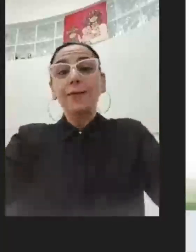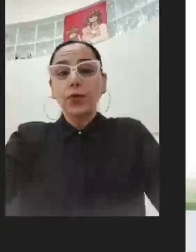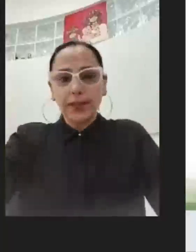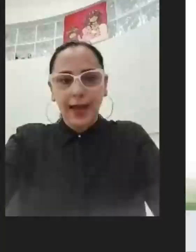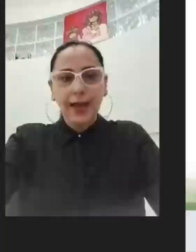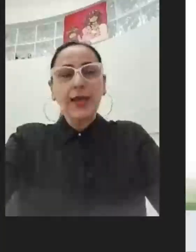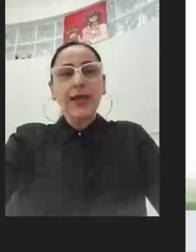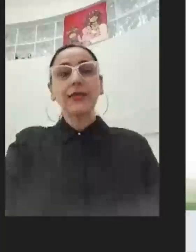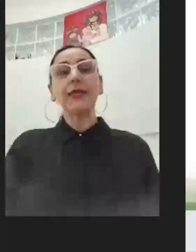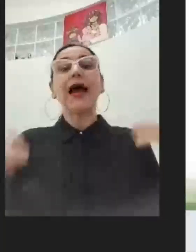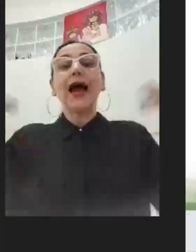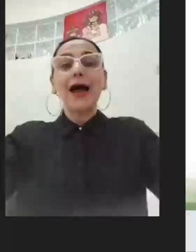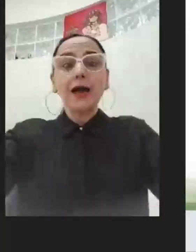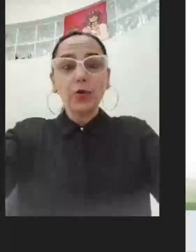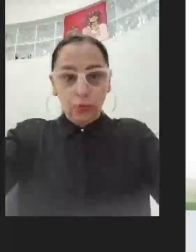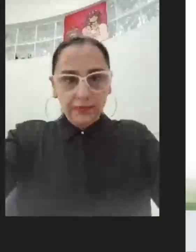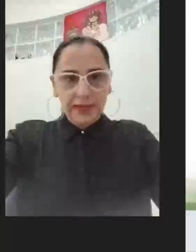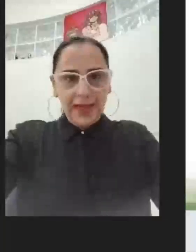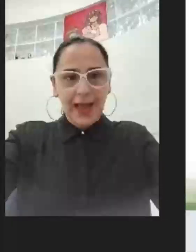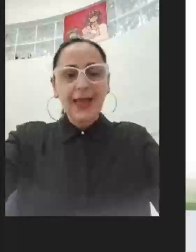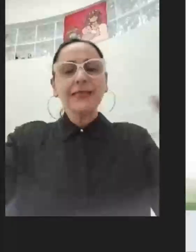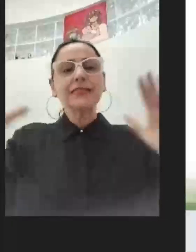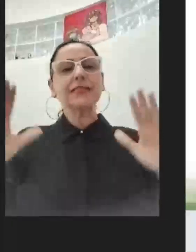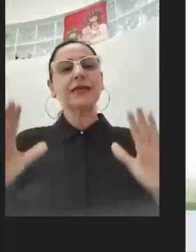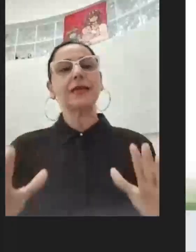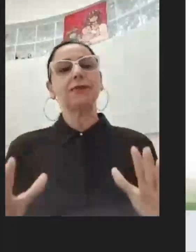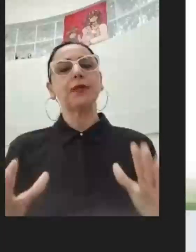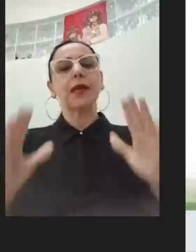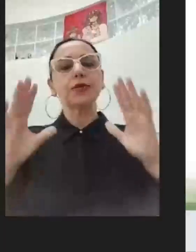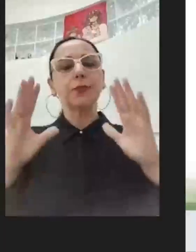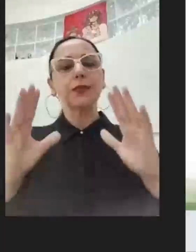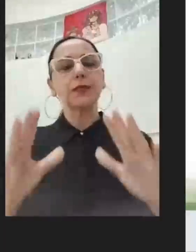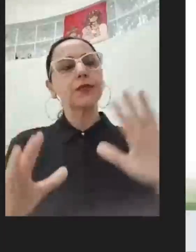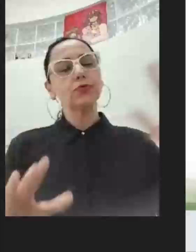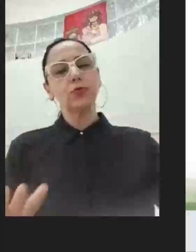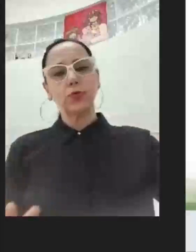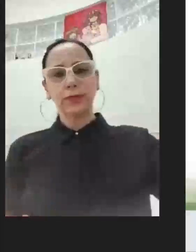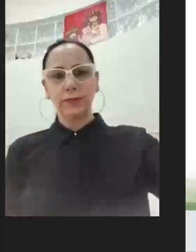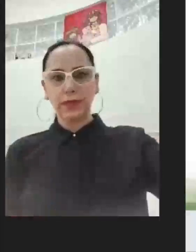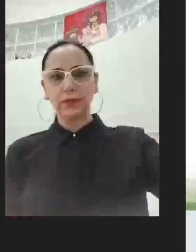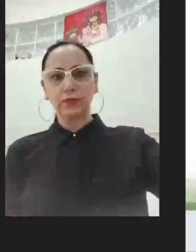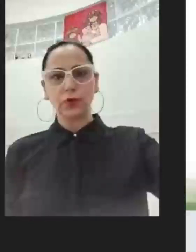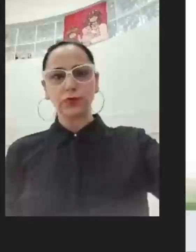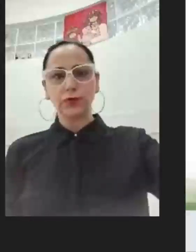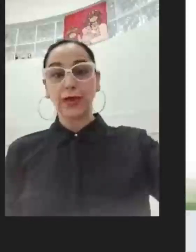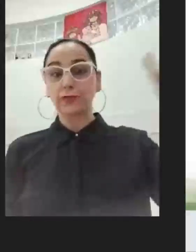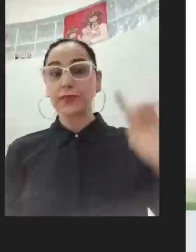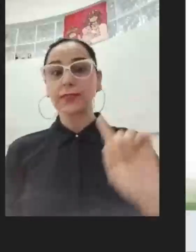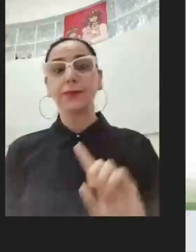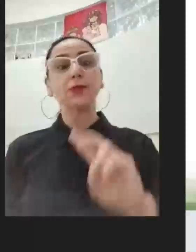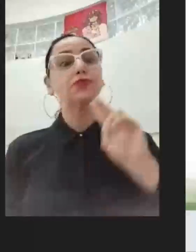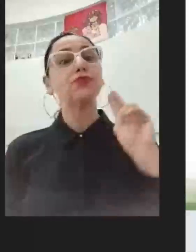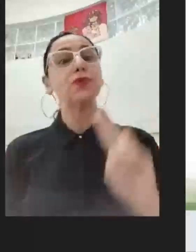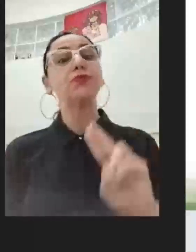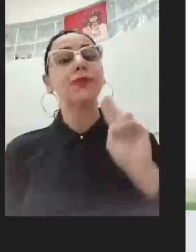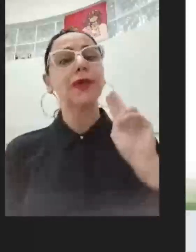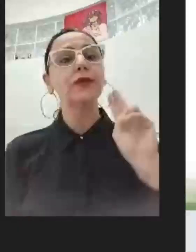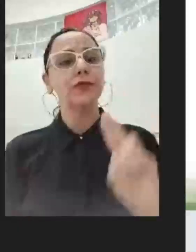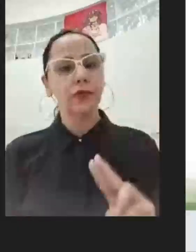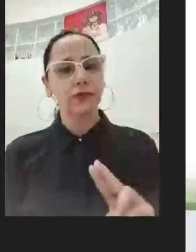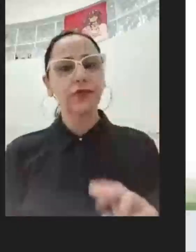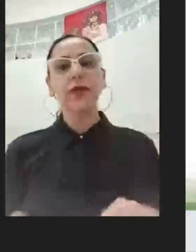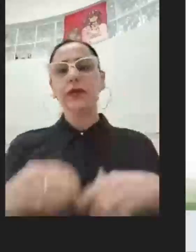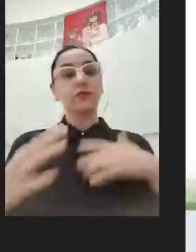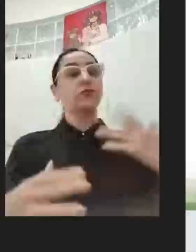e abordar e aconselhar, sempre respeitando o limite do outro. Às vezes a mãe